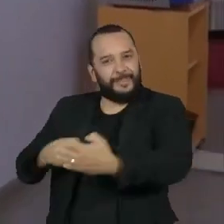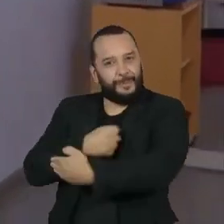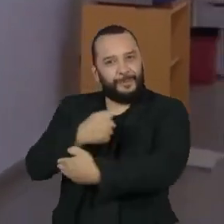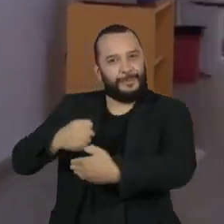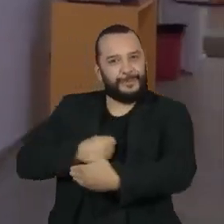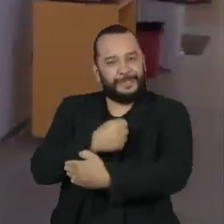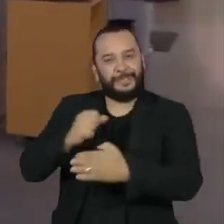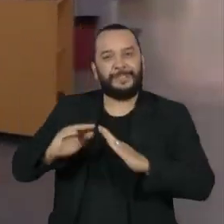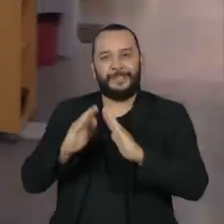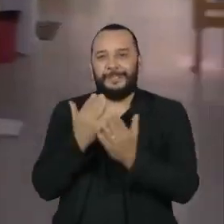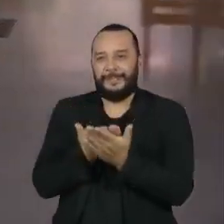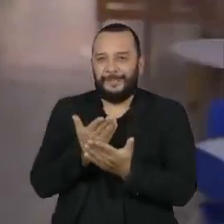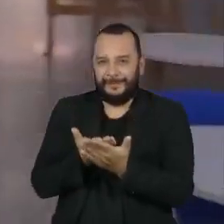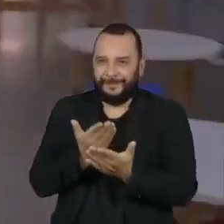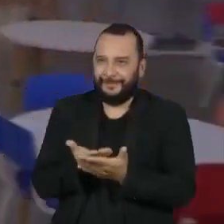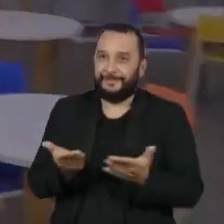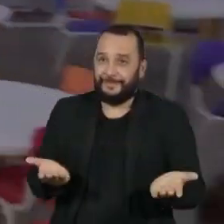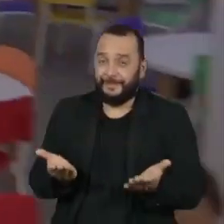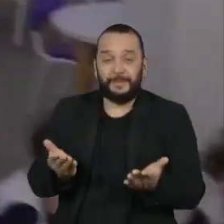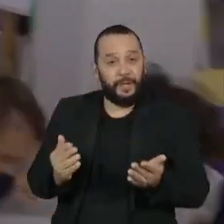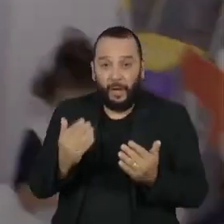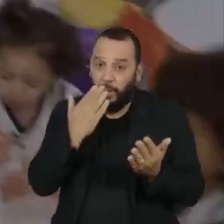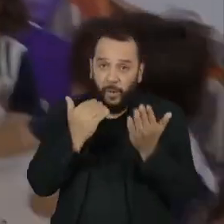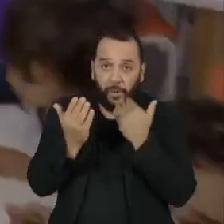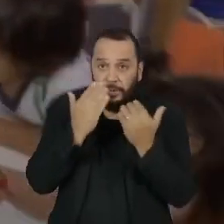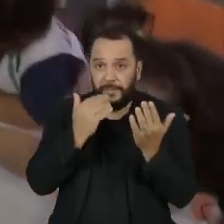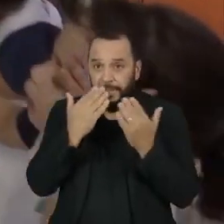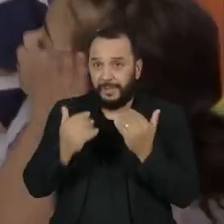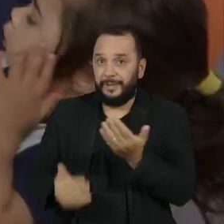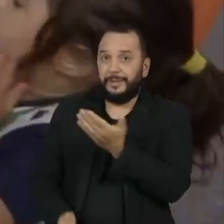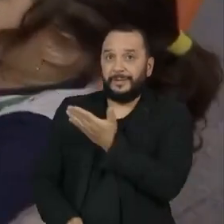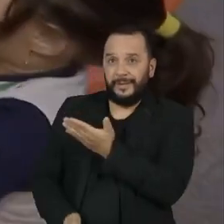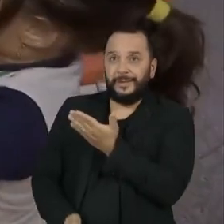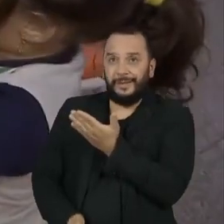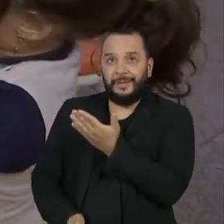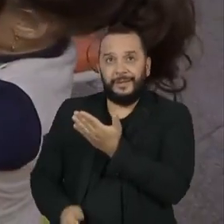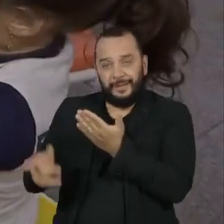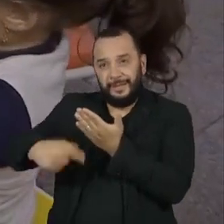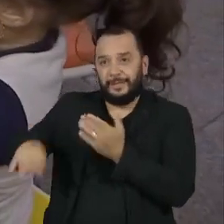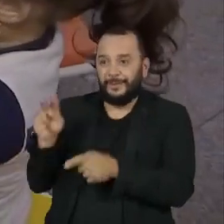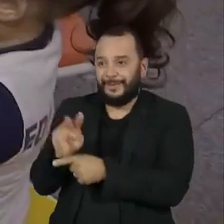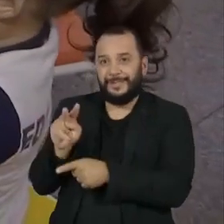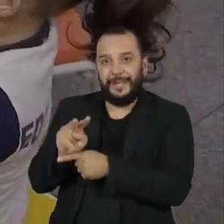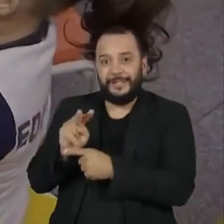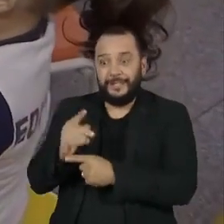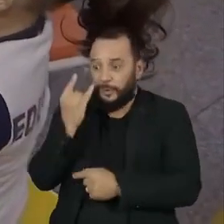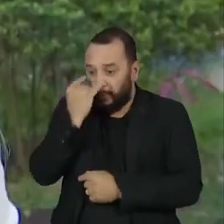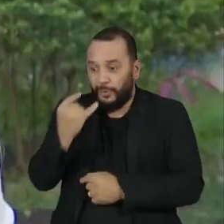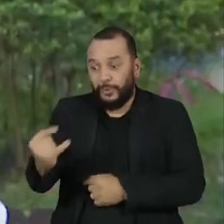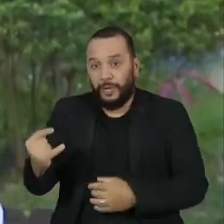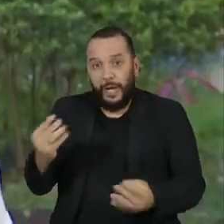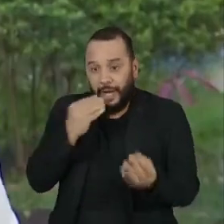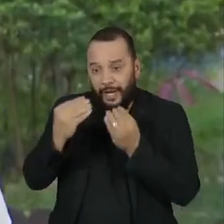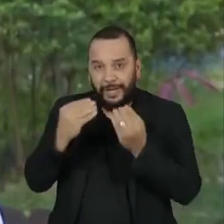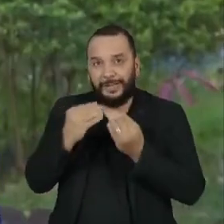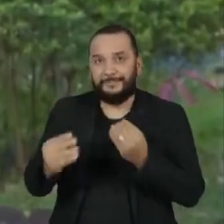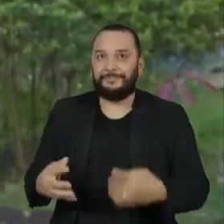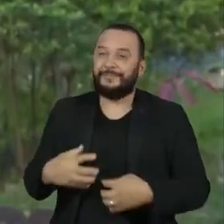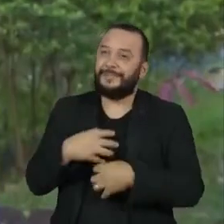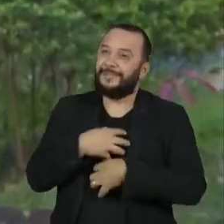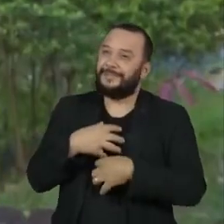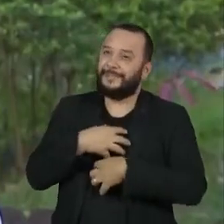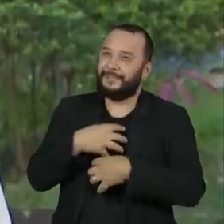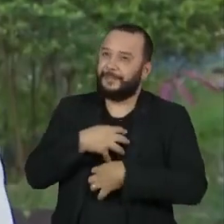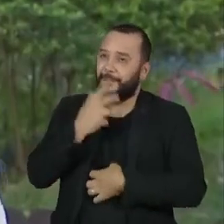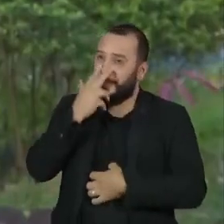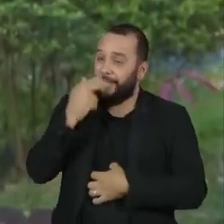da escola. A merenda, com itens que eles mesmos cuidaram, vira uma atração à parte. Uma sensação assim de